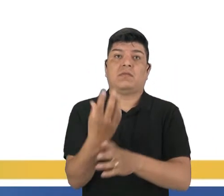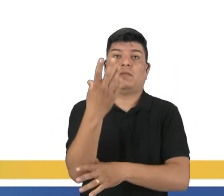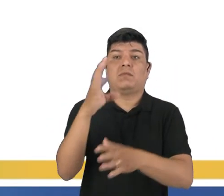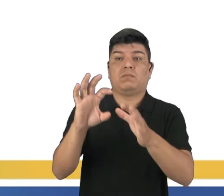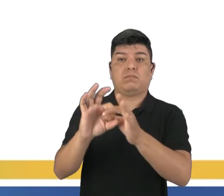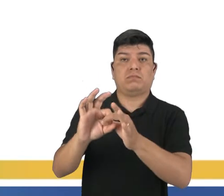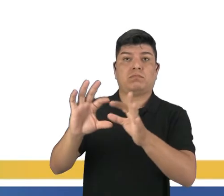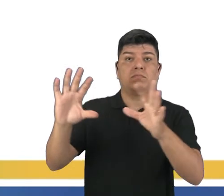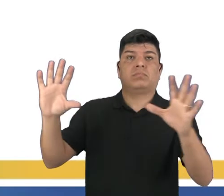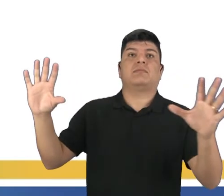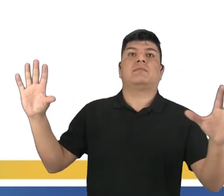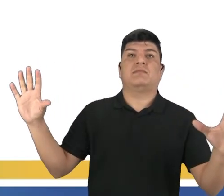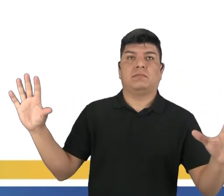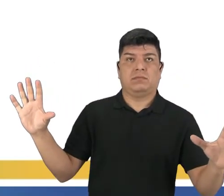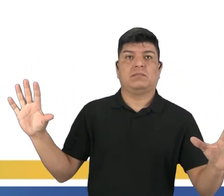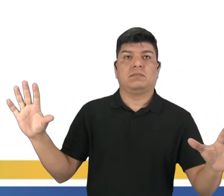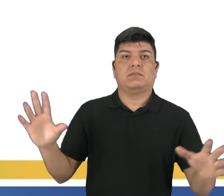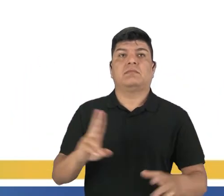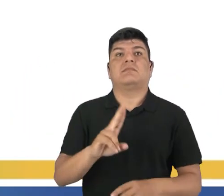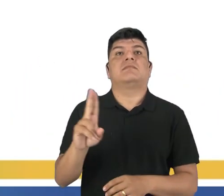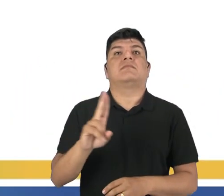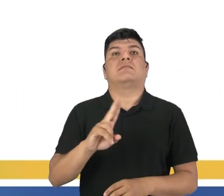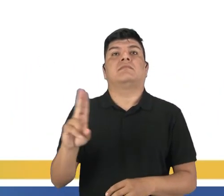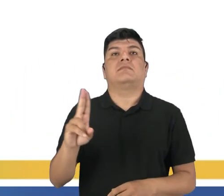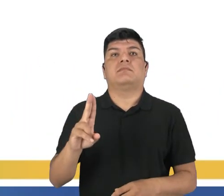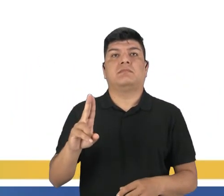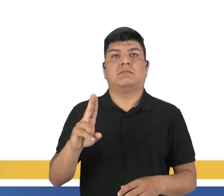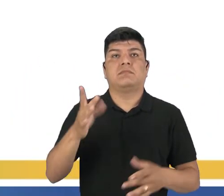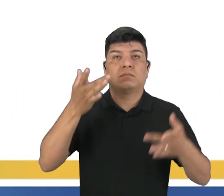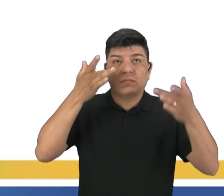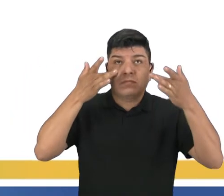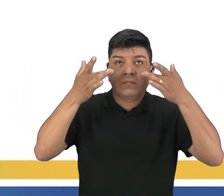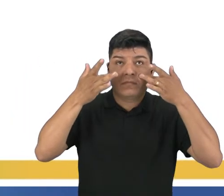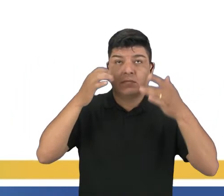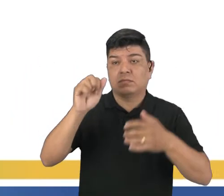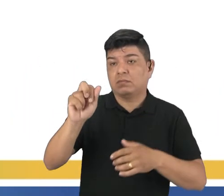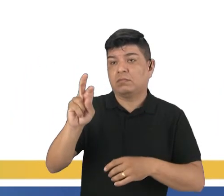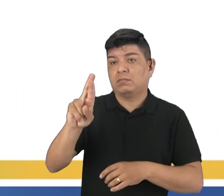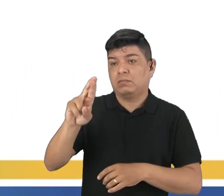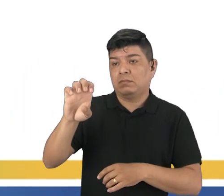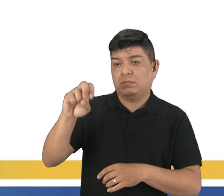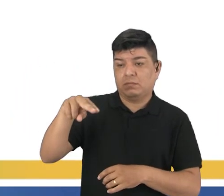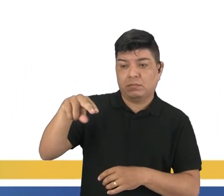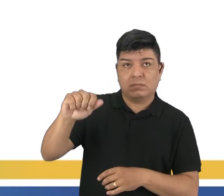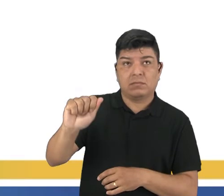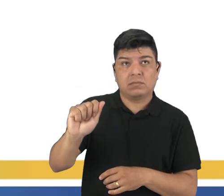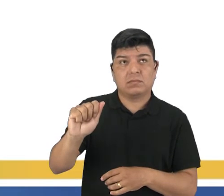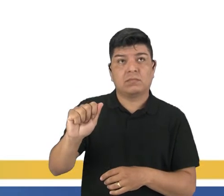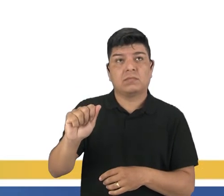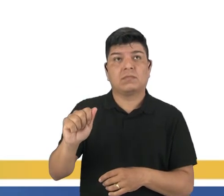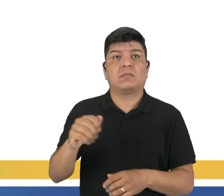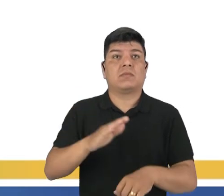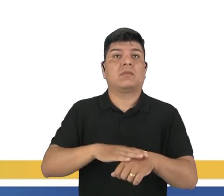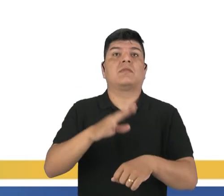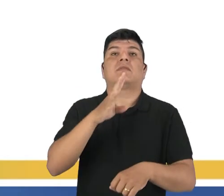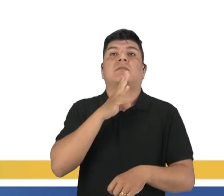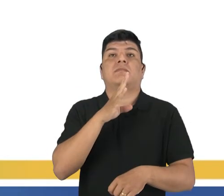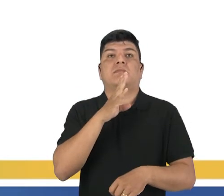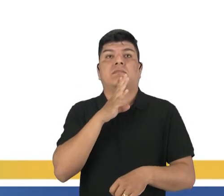ao ar livre, nomeados teatro de arena. Os mais conhecidos são o Dionísio e o